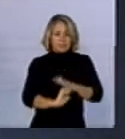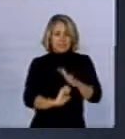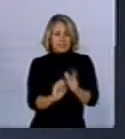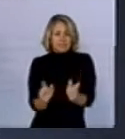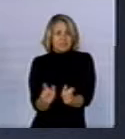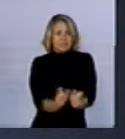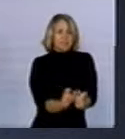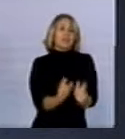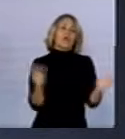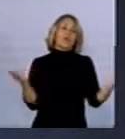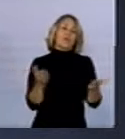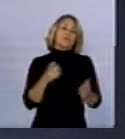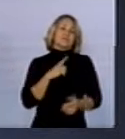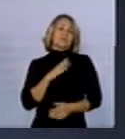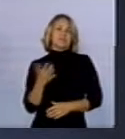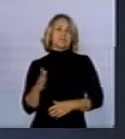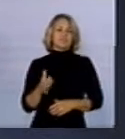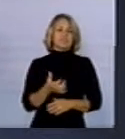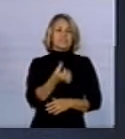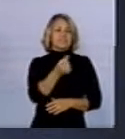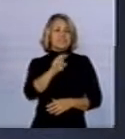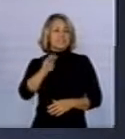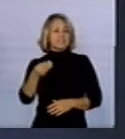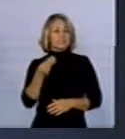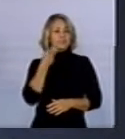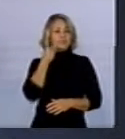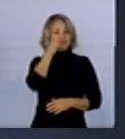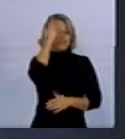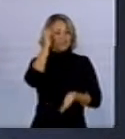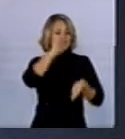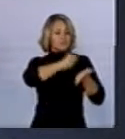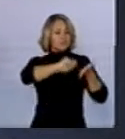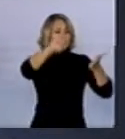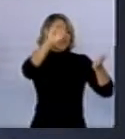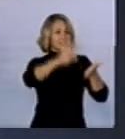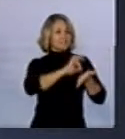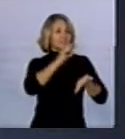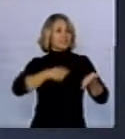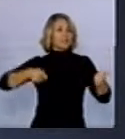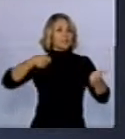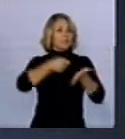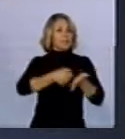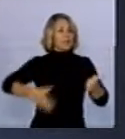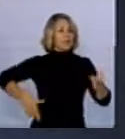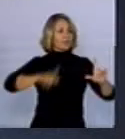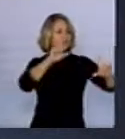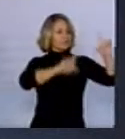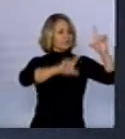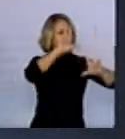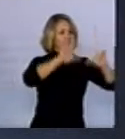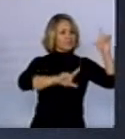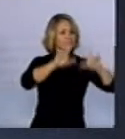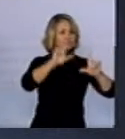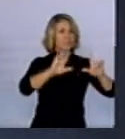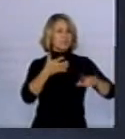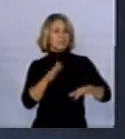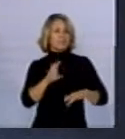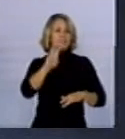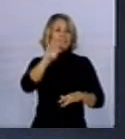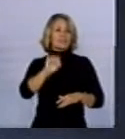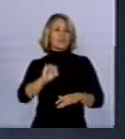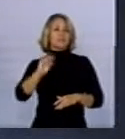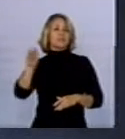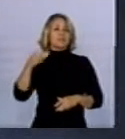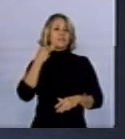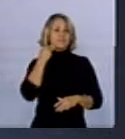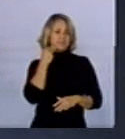há aproximadamente 16 milhões de assinantes de TV por assinatura no Brasil. Alcança-se 50 milhões de pessoas do universo